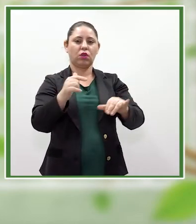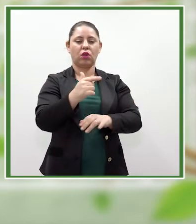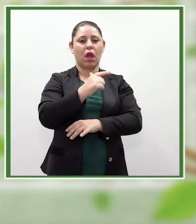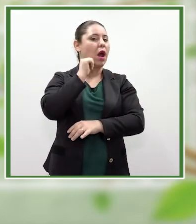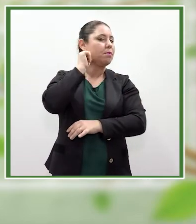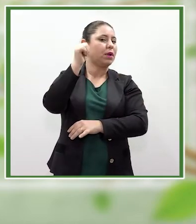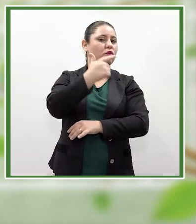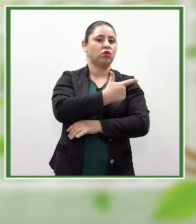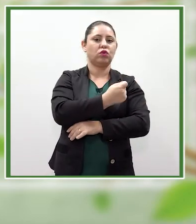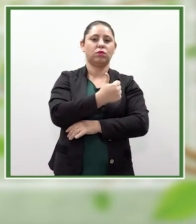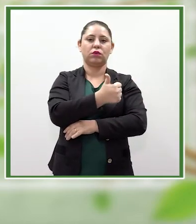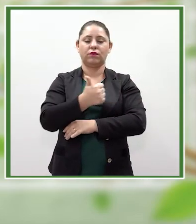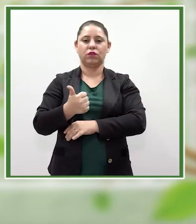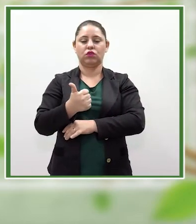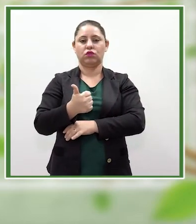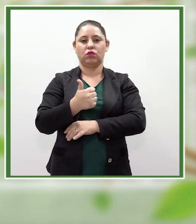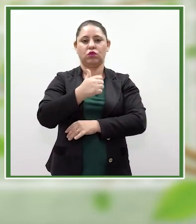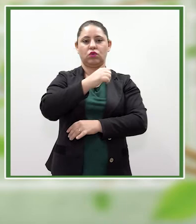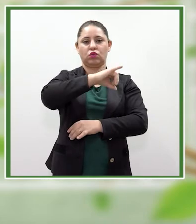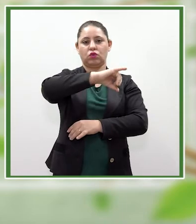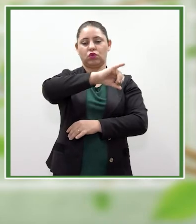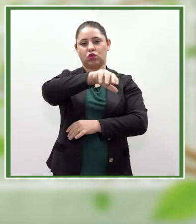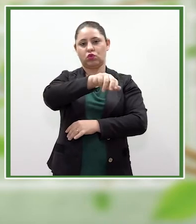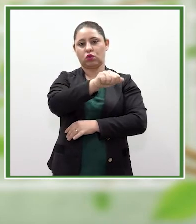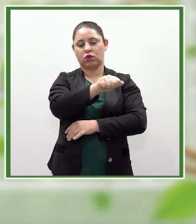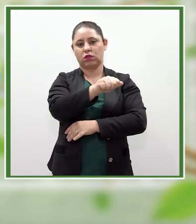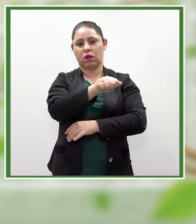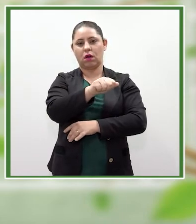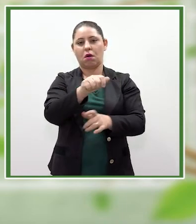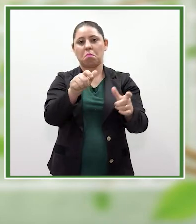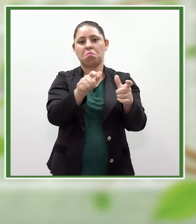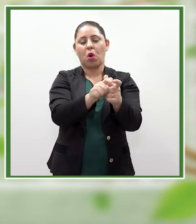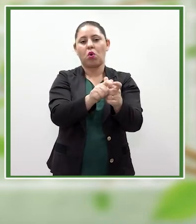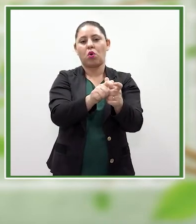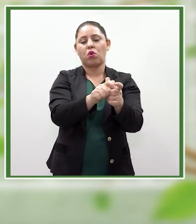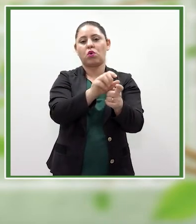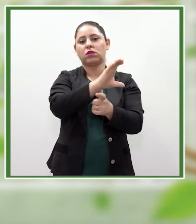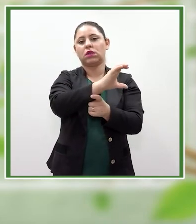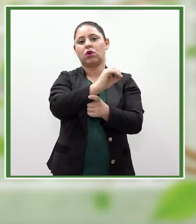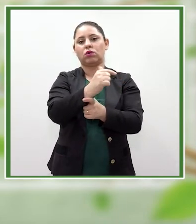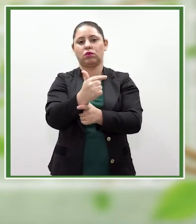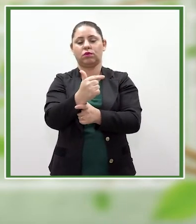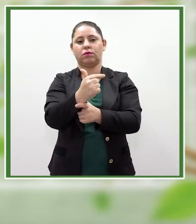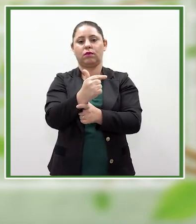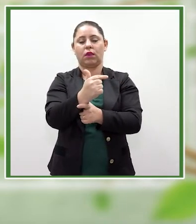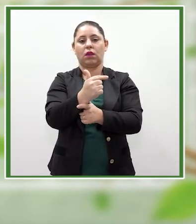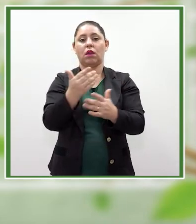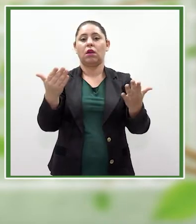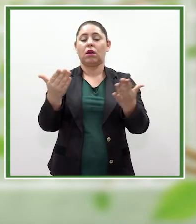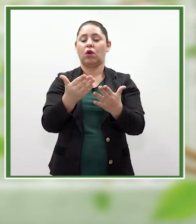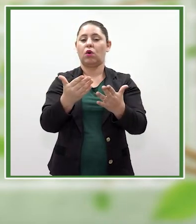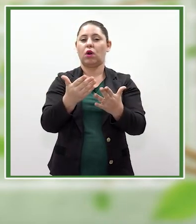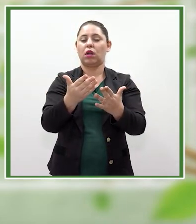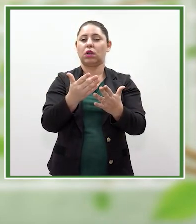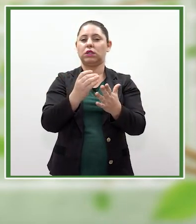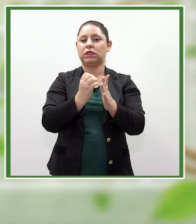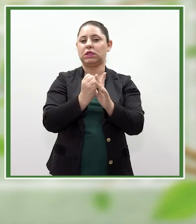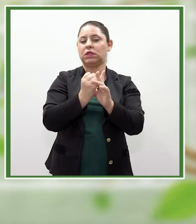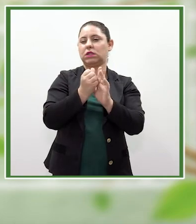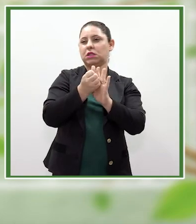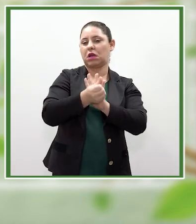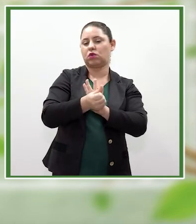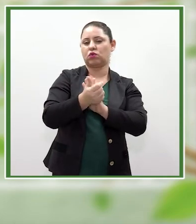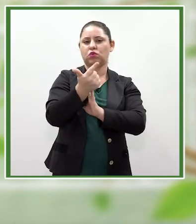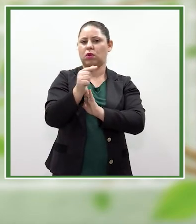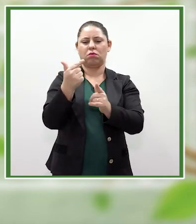2021 o programa Soja Baixo Carbono, e provavelmente no segundo semestre desse ano, caso a gente não tenha